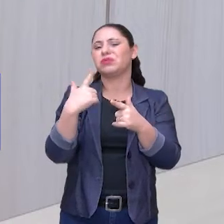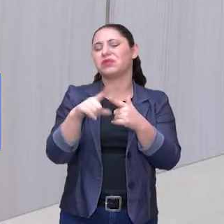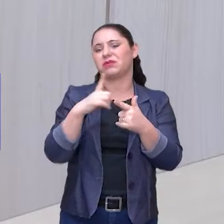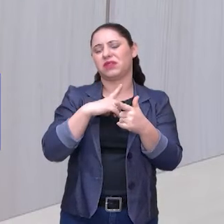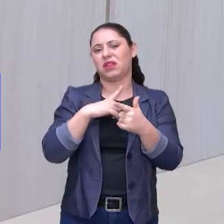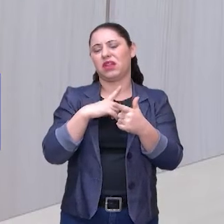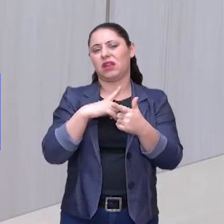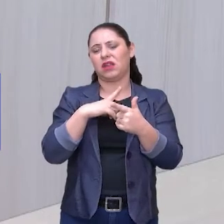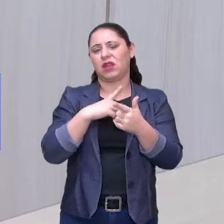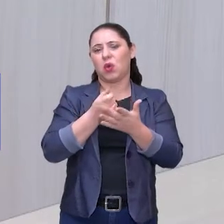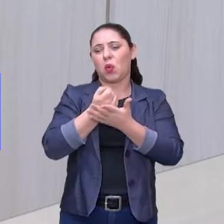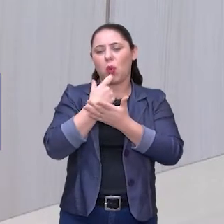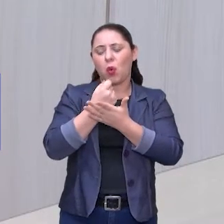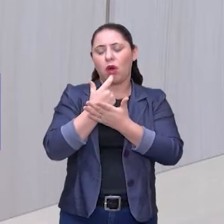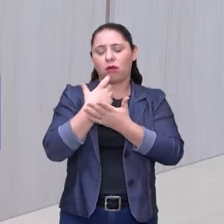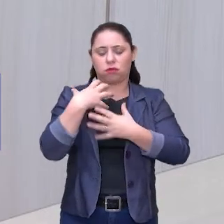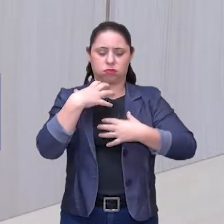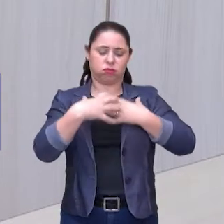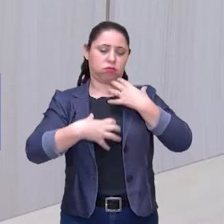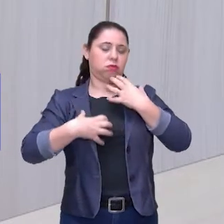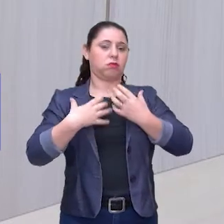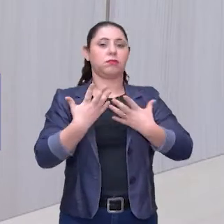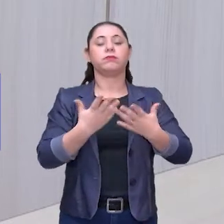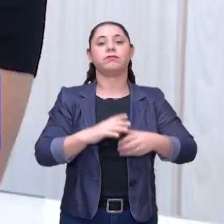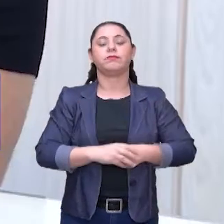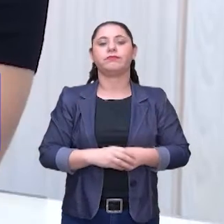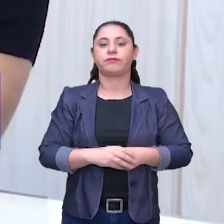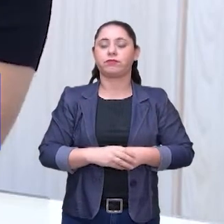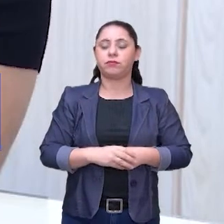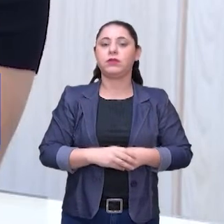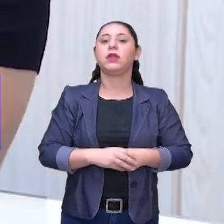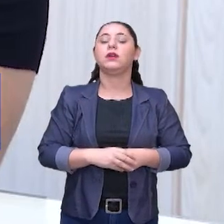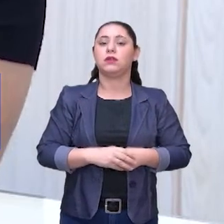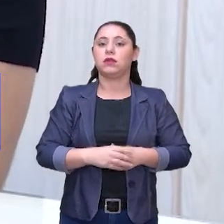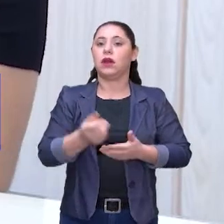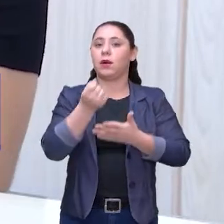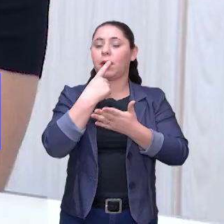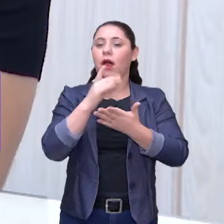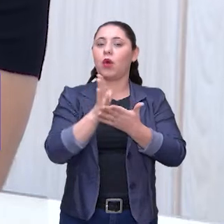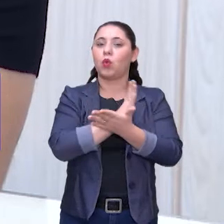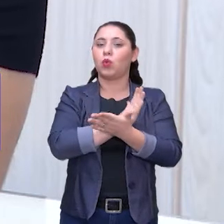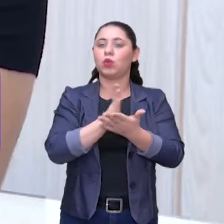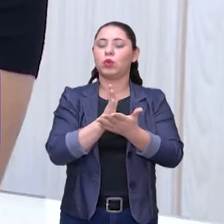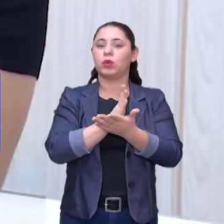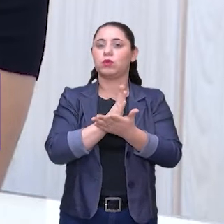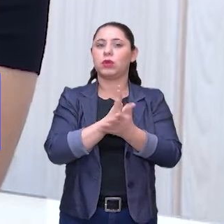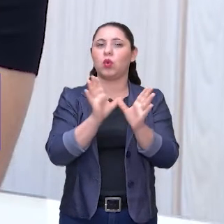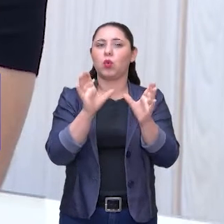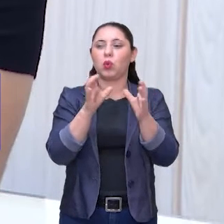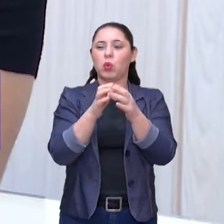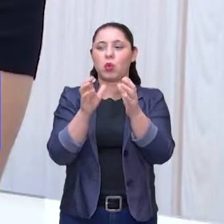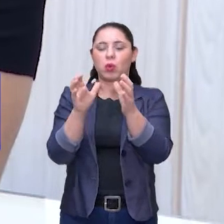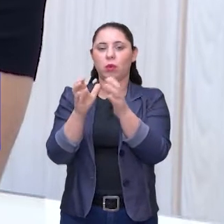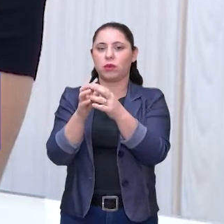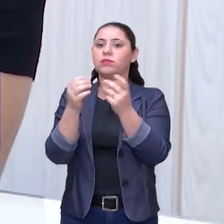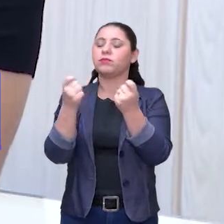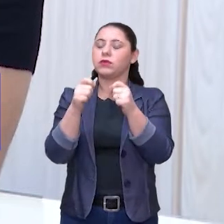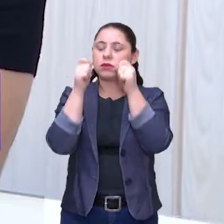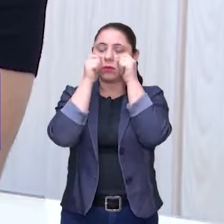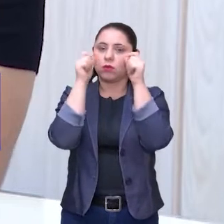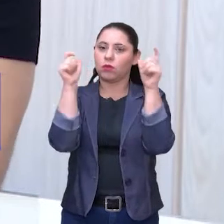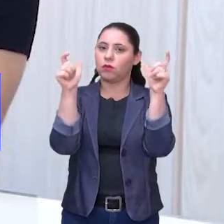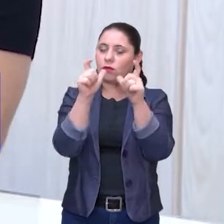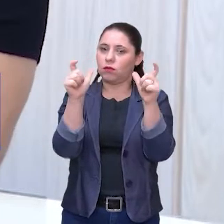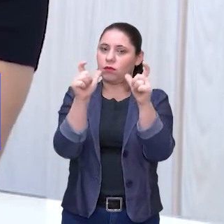Tem contraindicação ou não? E os efeitos colaterais, quais são? Tem. No caso dos imunobiológicos para psoríase,